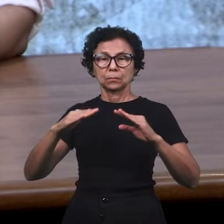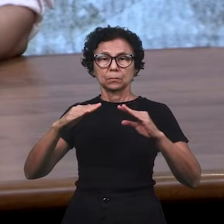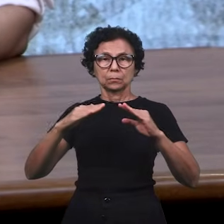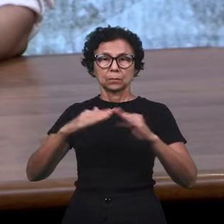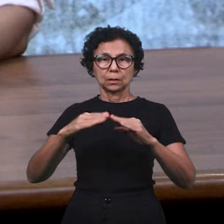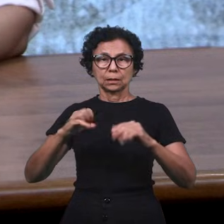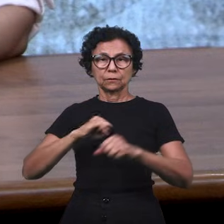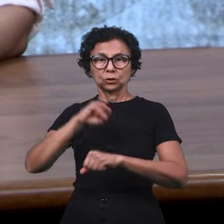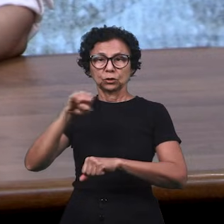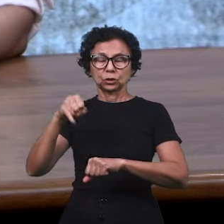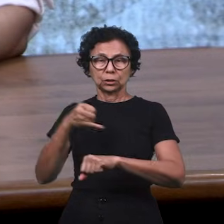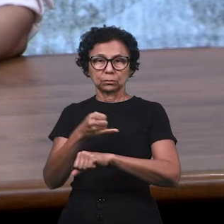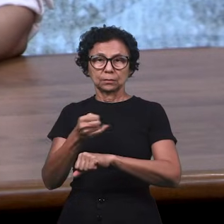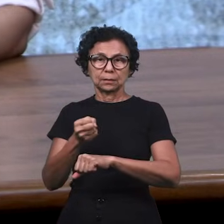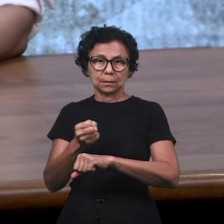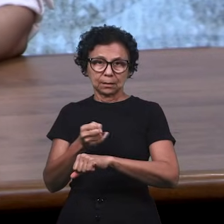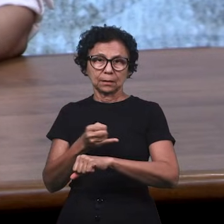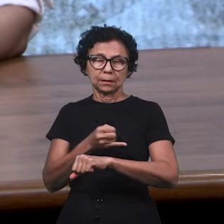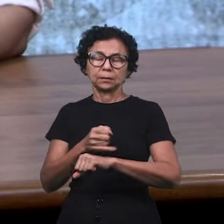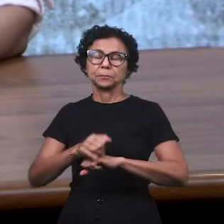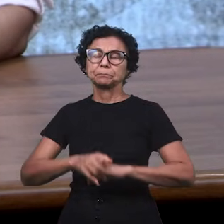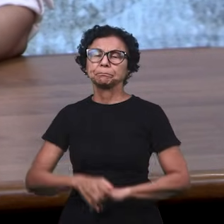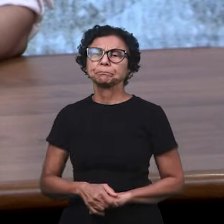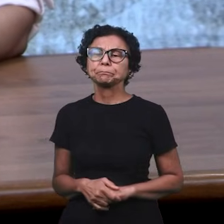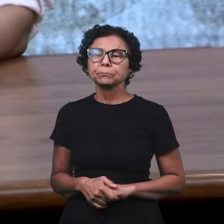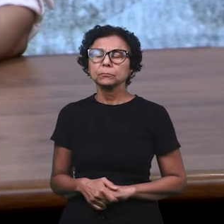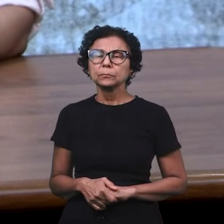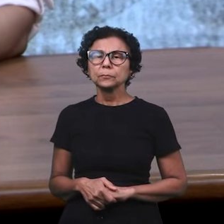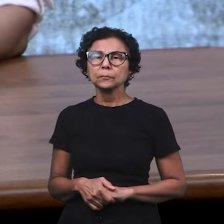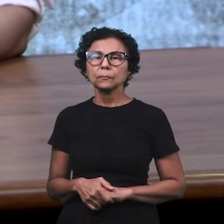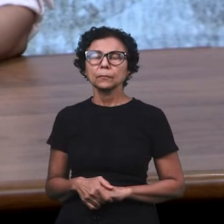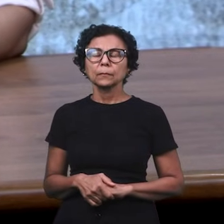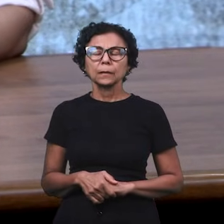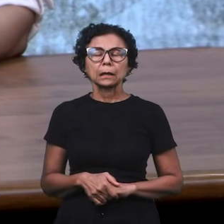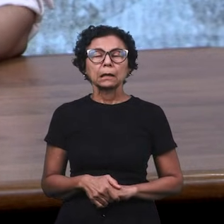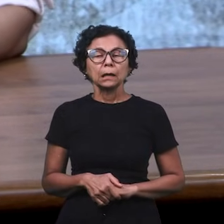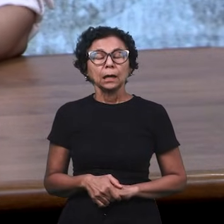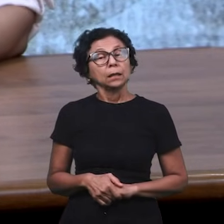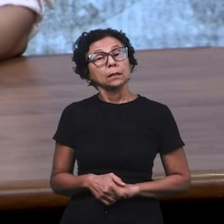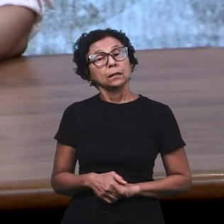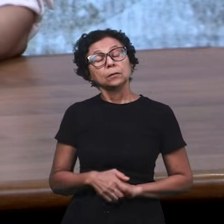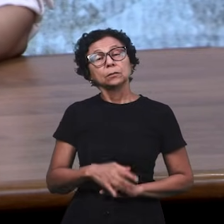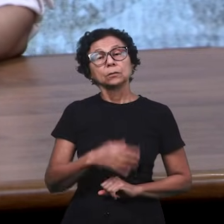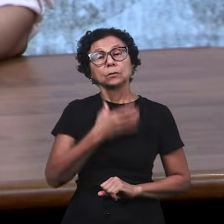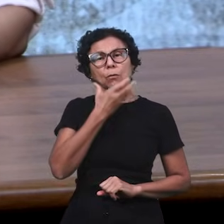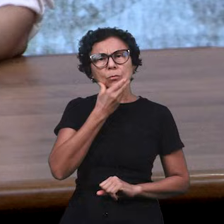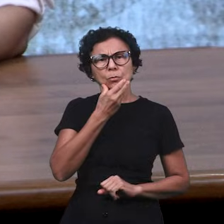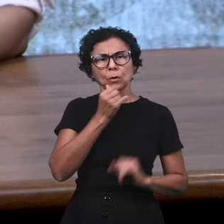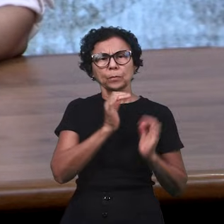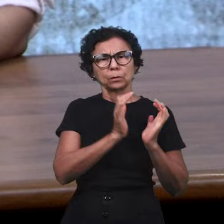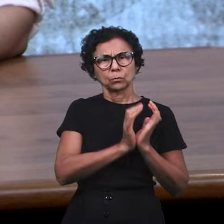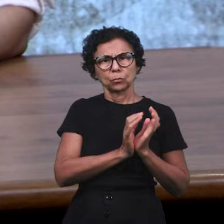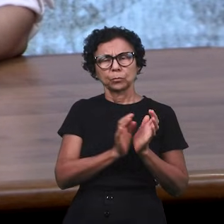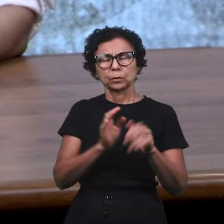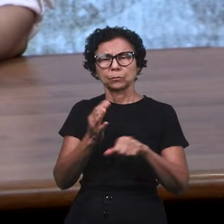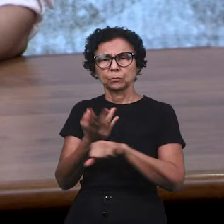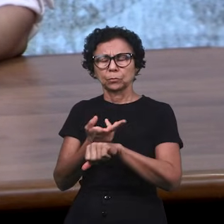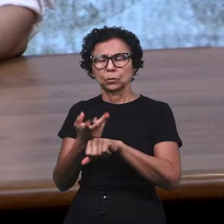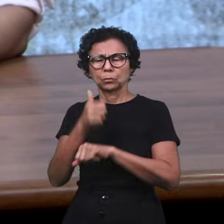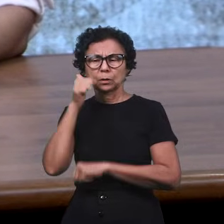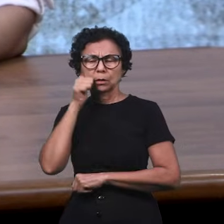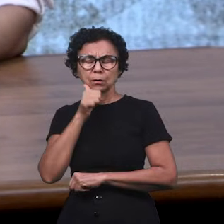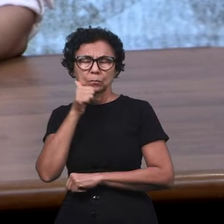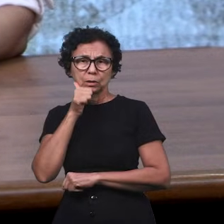e falaram-lhe naquele sentido. E ela lhes disse: assim diz o Senhor Deus